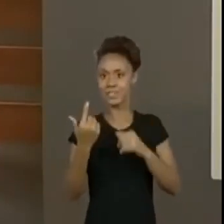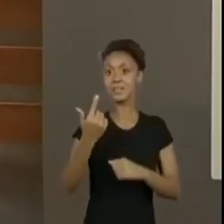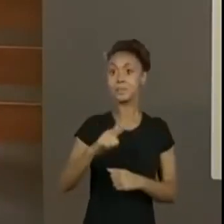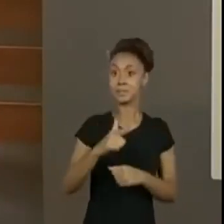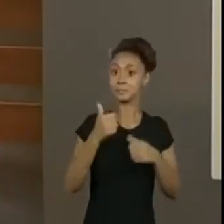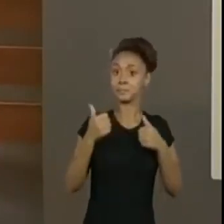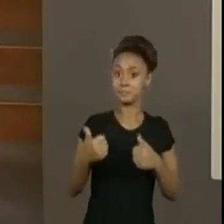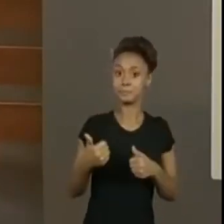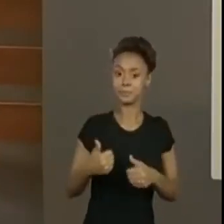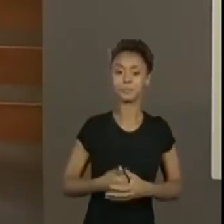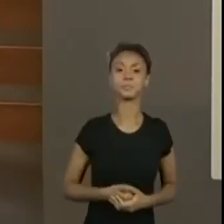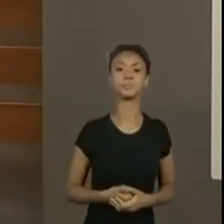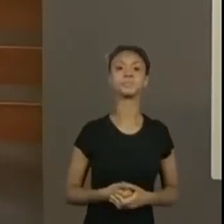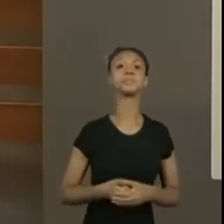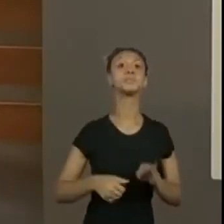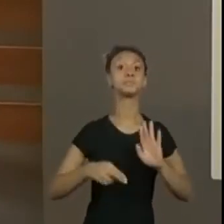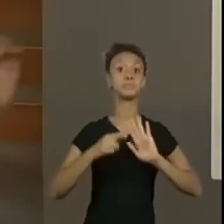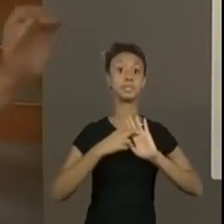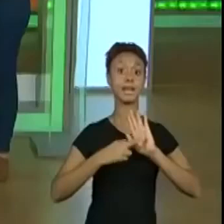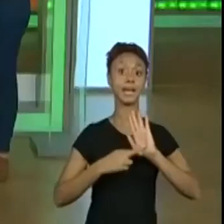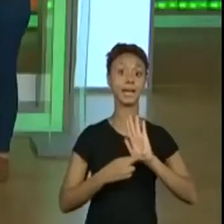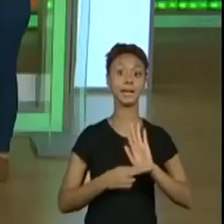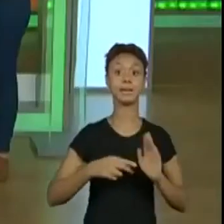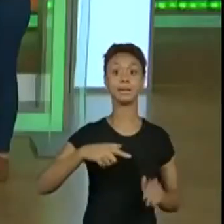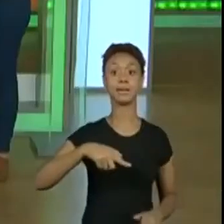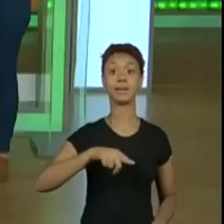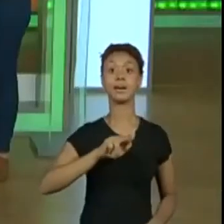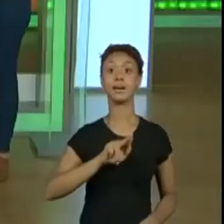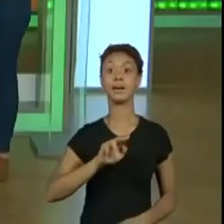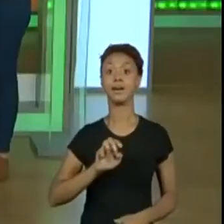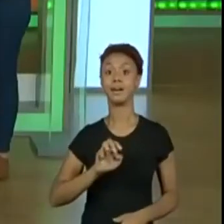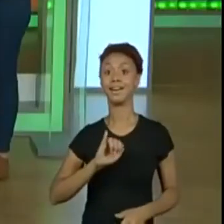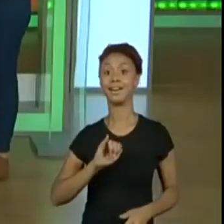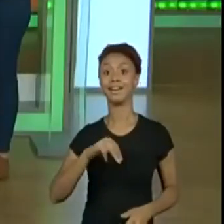Regras da brincadeira queimada? Então,